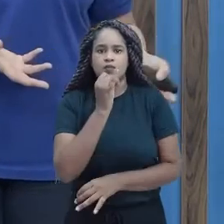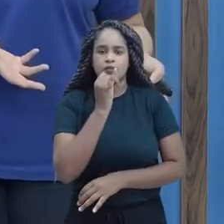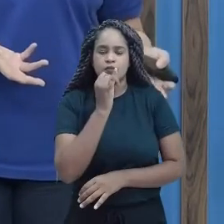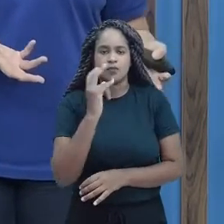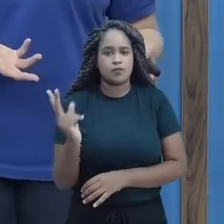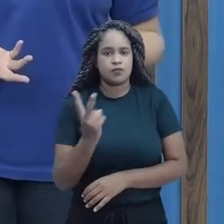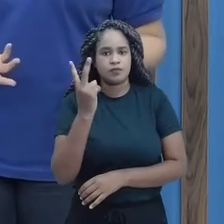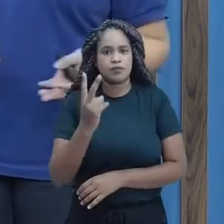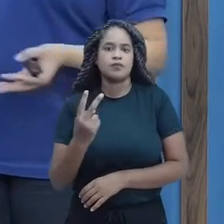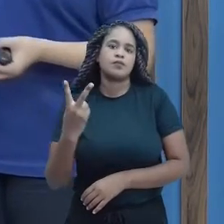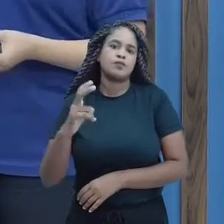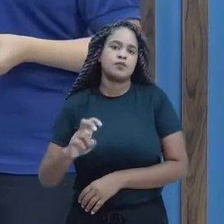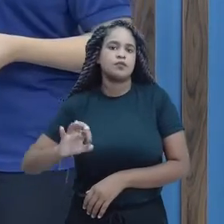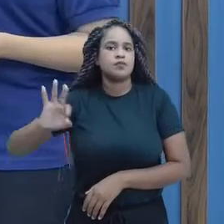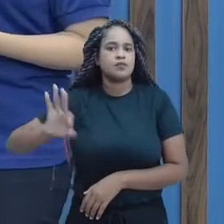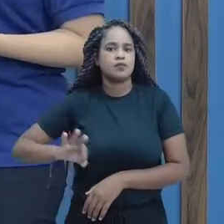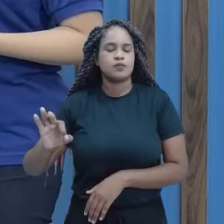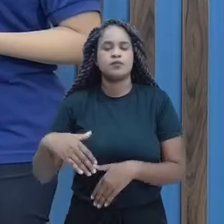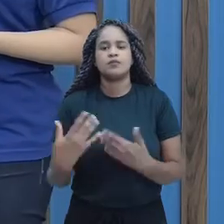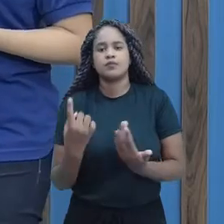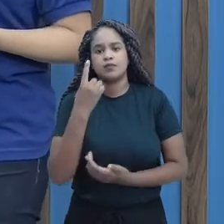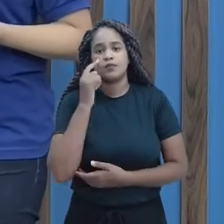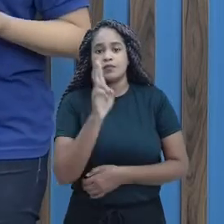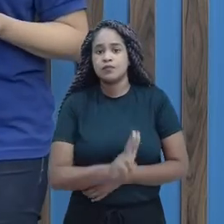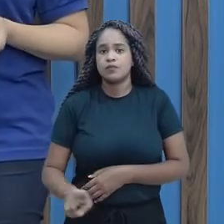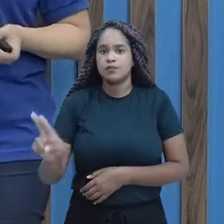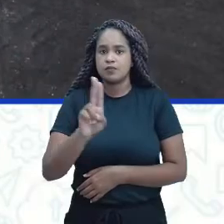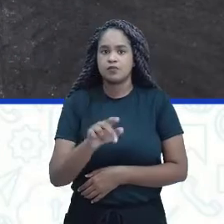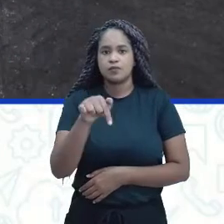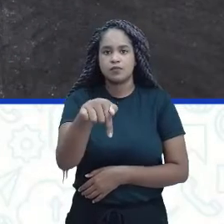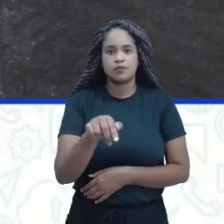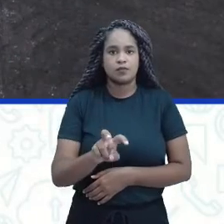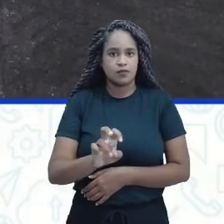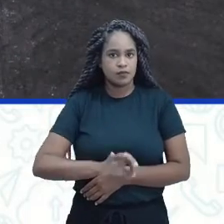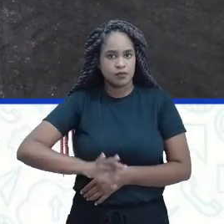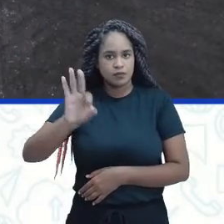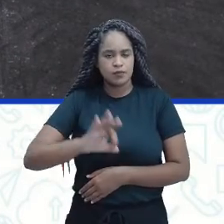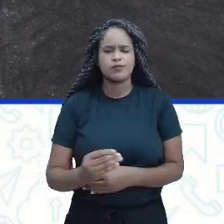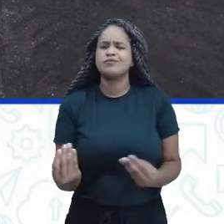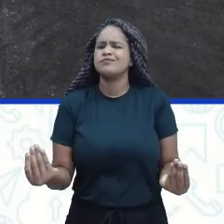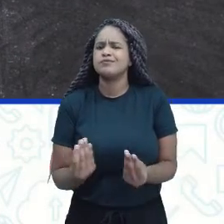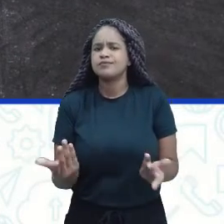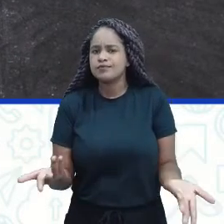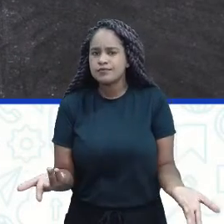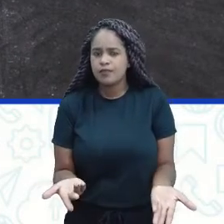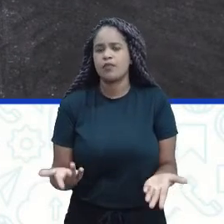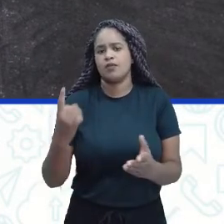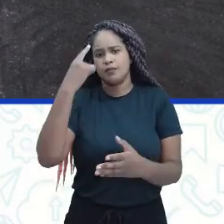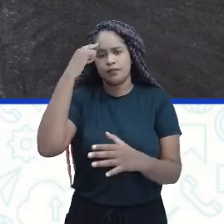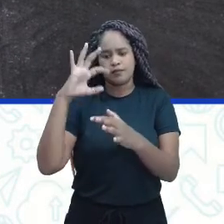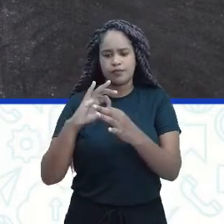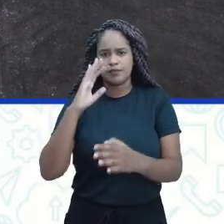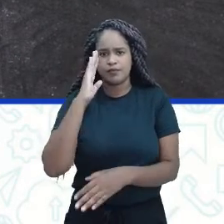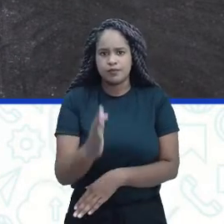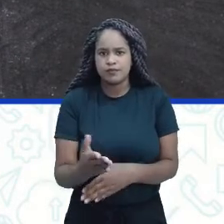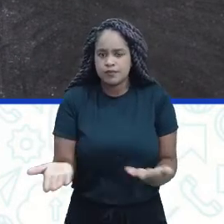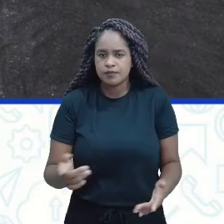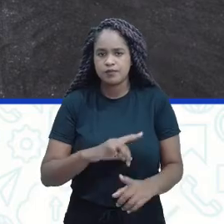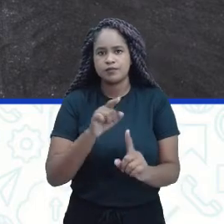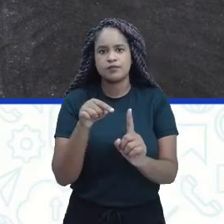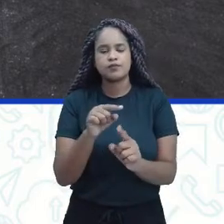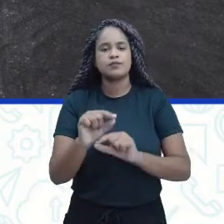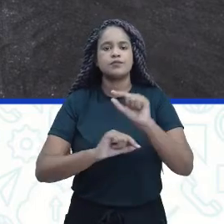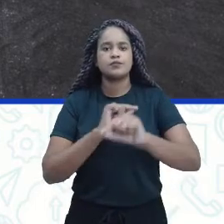desse valor, tá? Então, utilizando, por exemplo, 75%, né? Como que a gente utilizaria o raciocínio lógico para trabalhar com